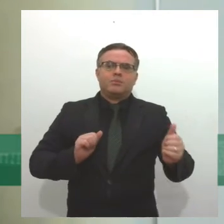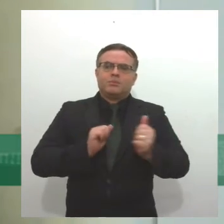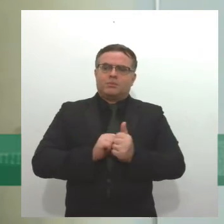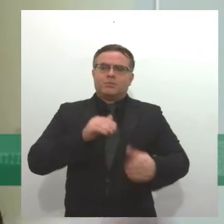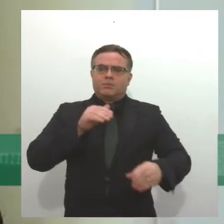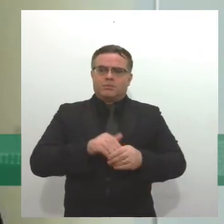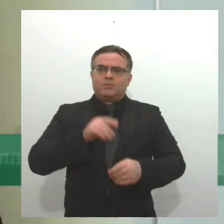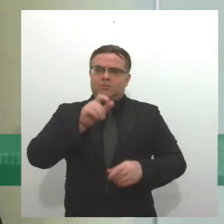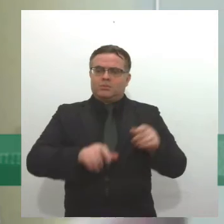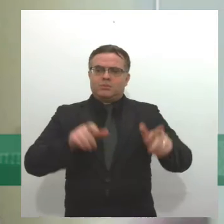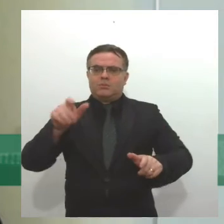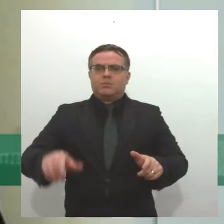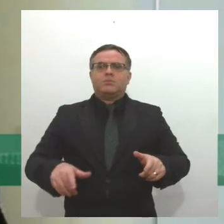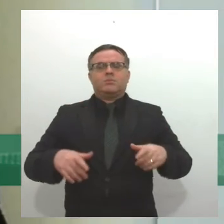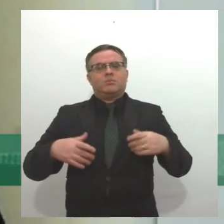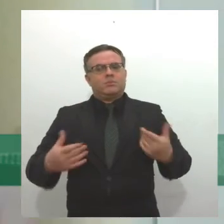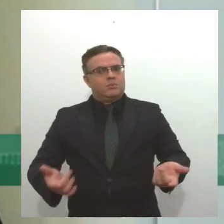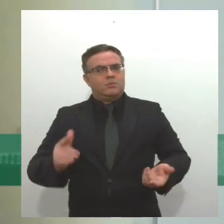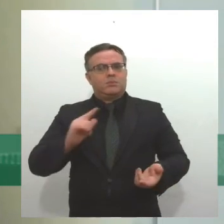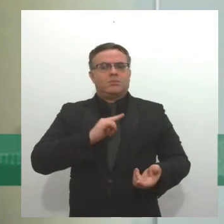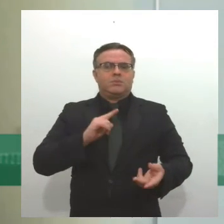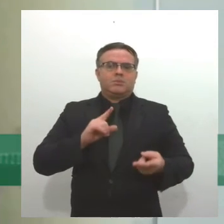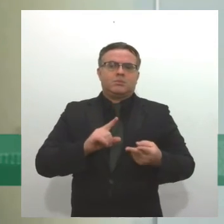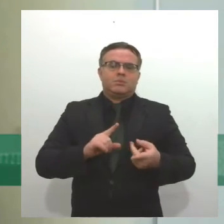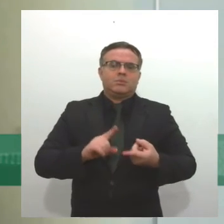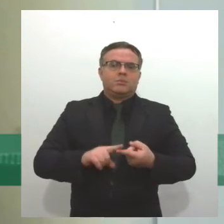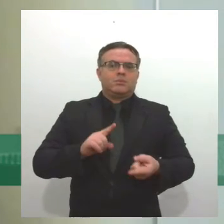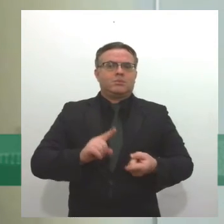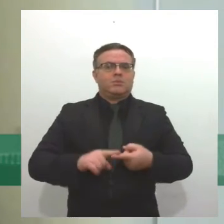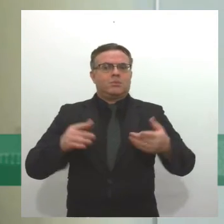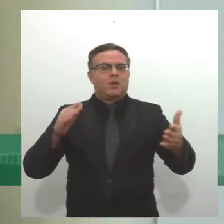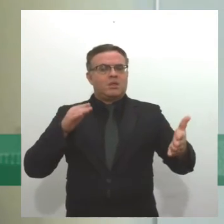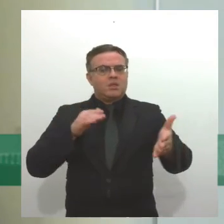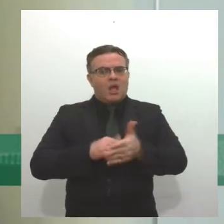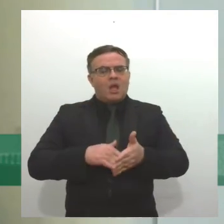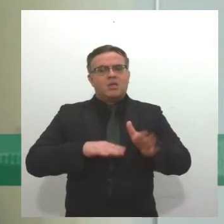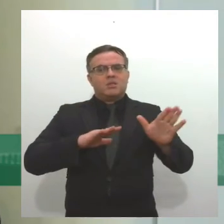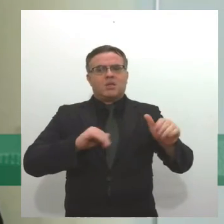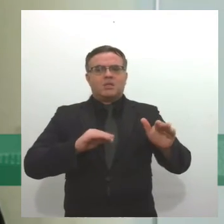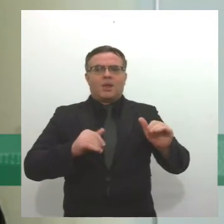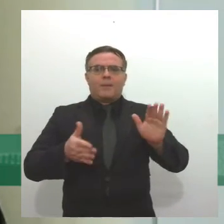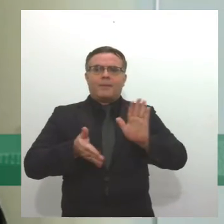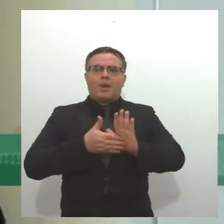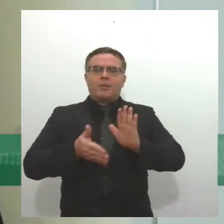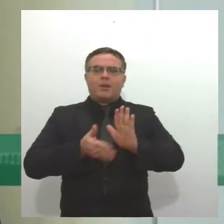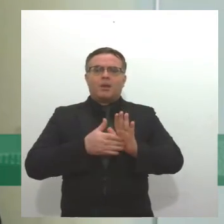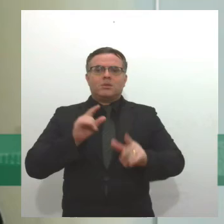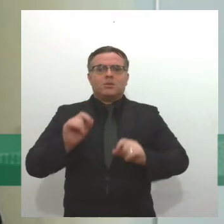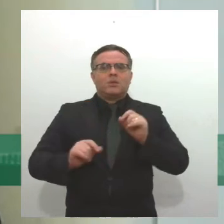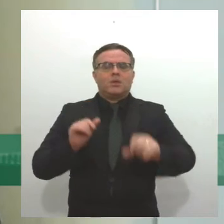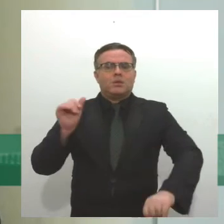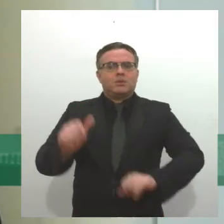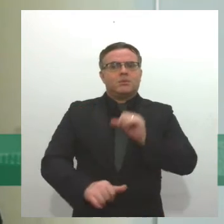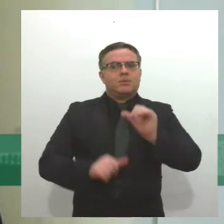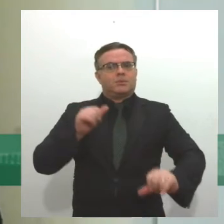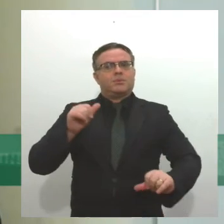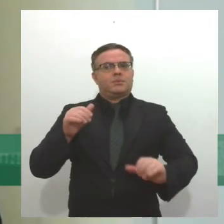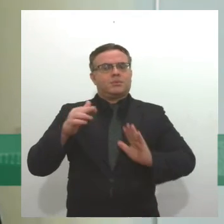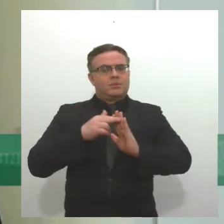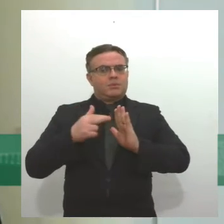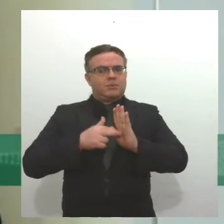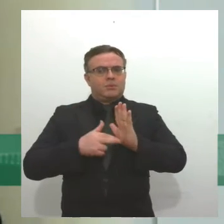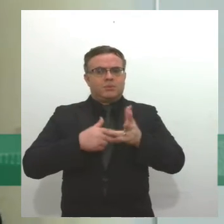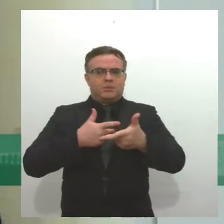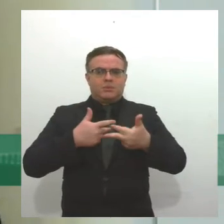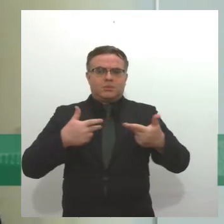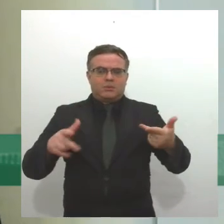essas medidas. Né? E temos ainda agora, para até setembro, a proposta de alteração nas regras eleitorais que tem